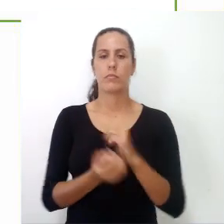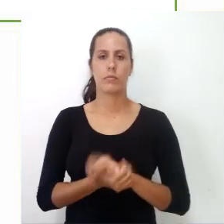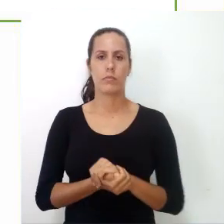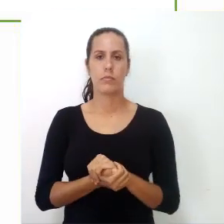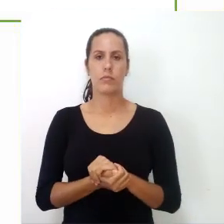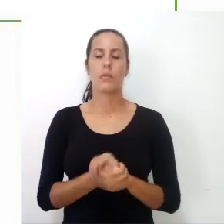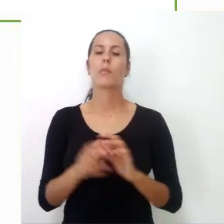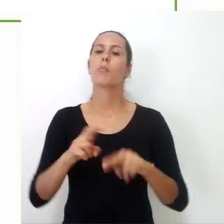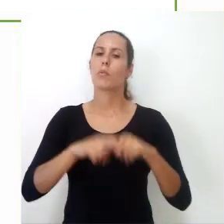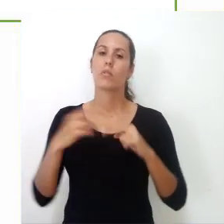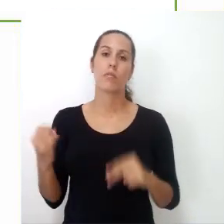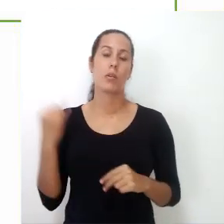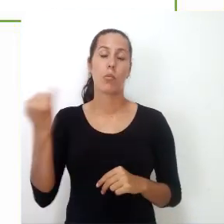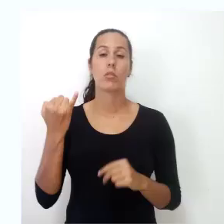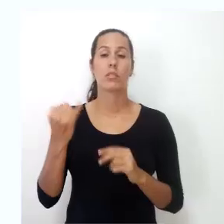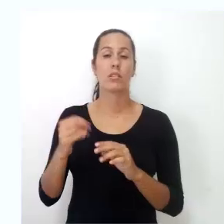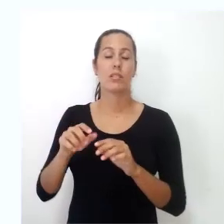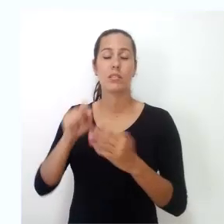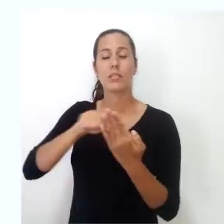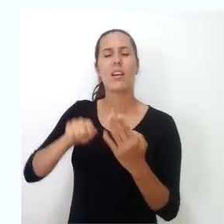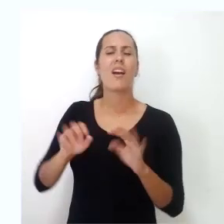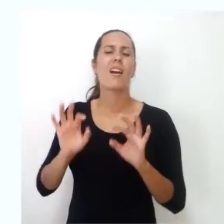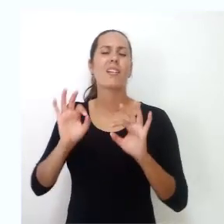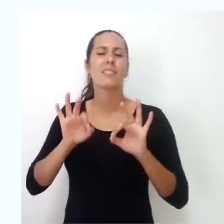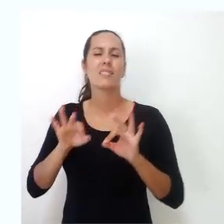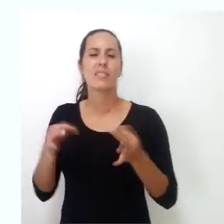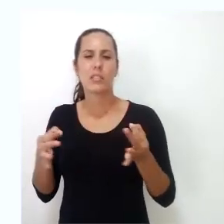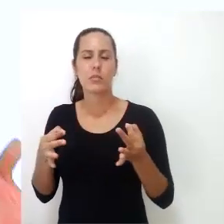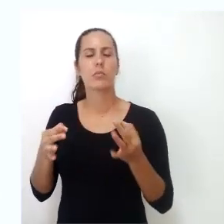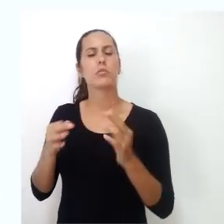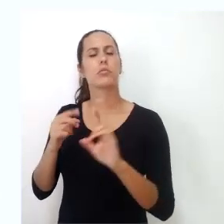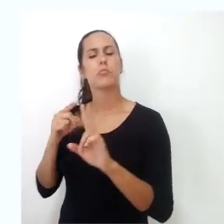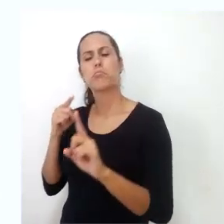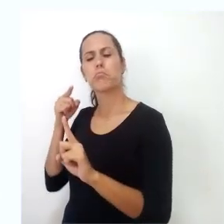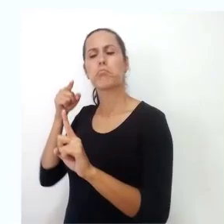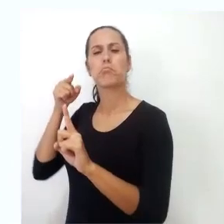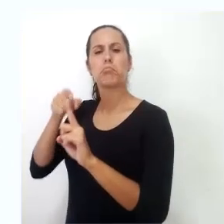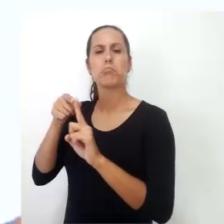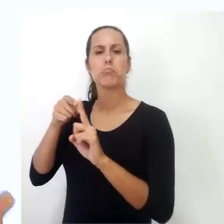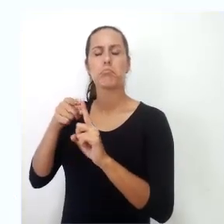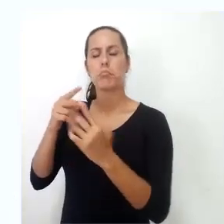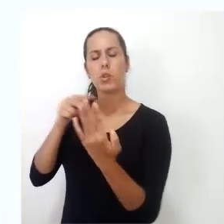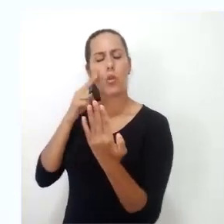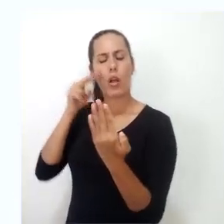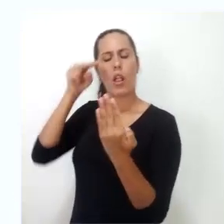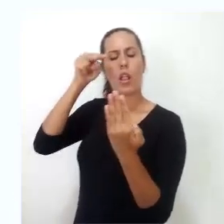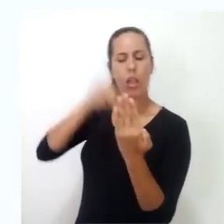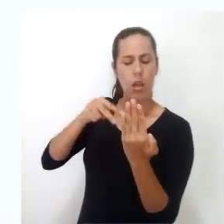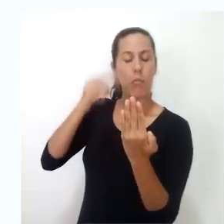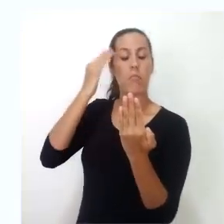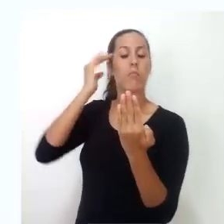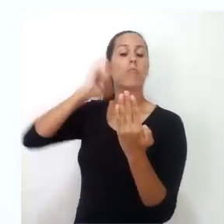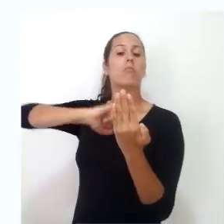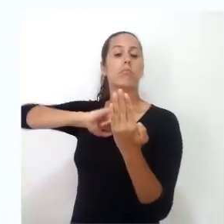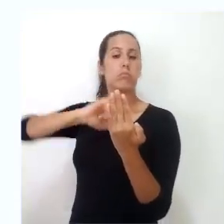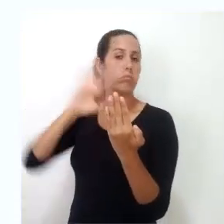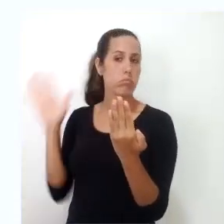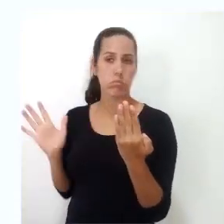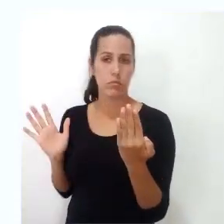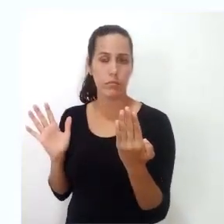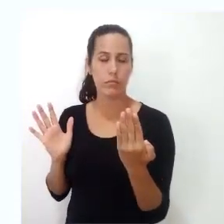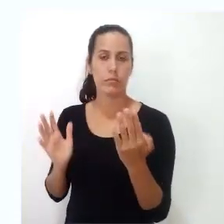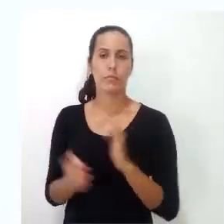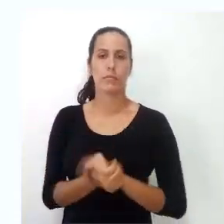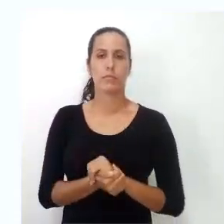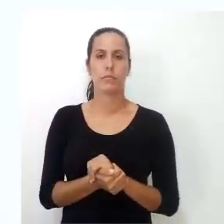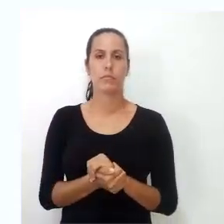só, é importante ser simples e objetivo. Por que ser tão complexo? Se é um texto justamente que é para